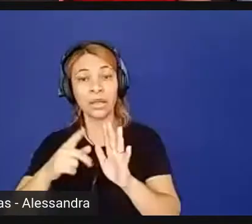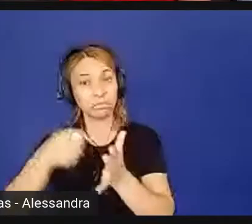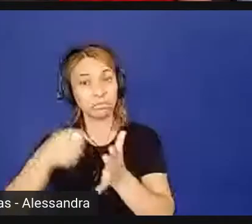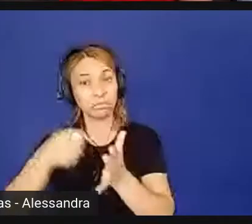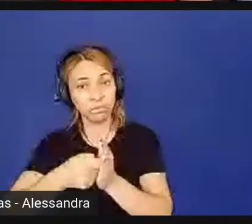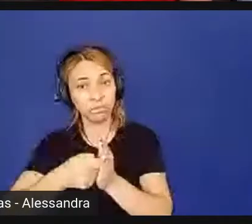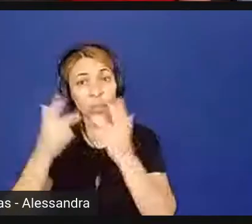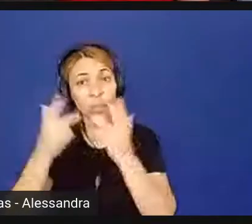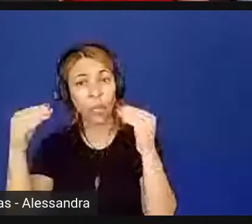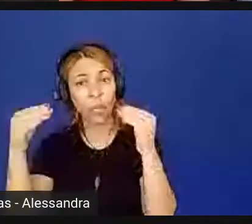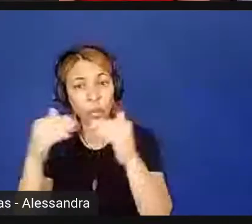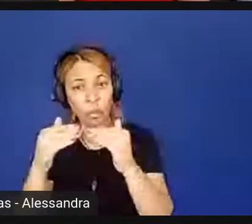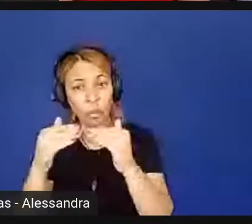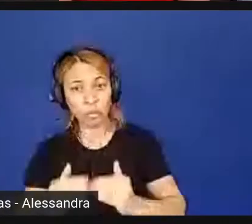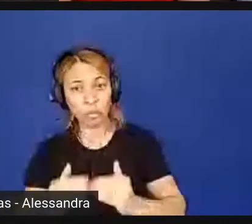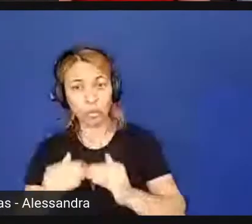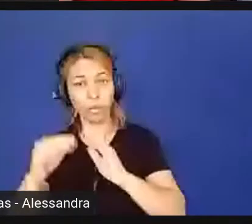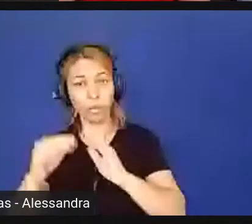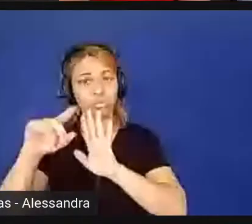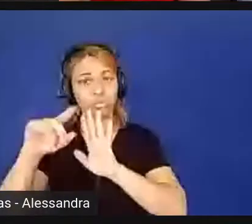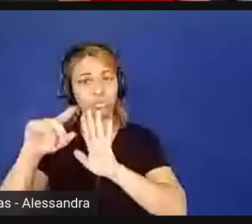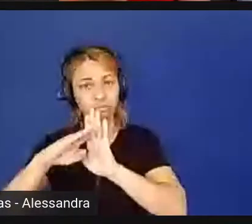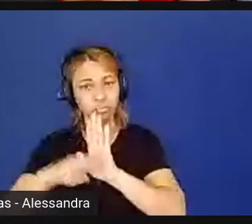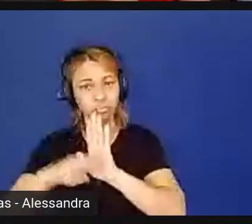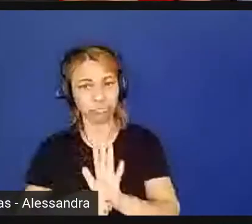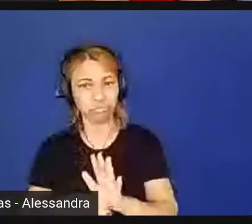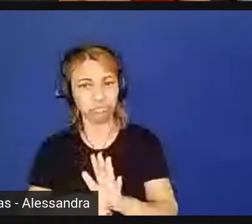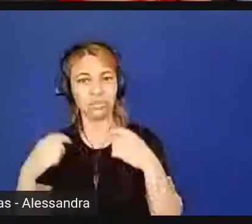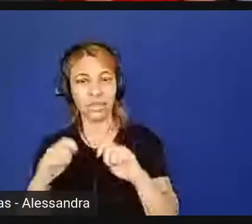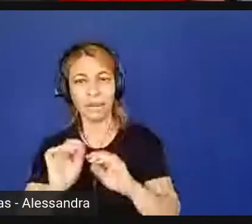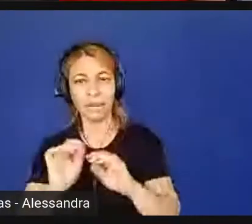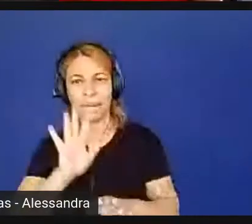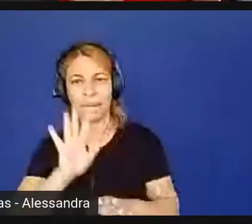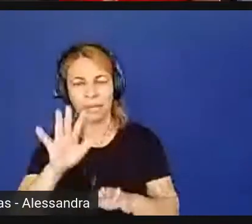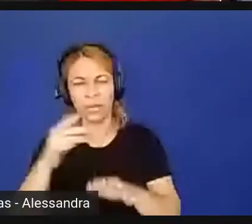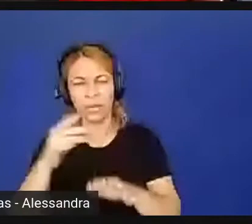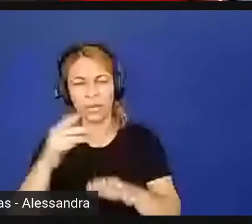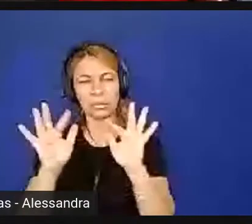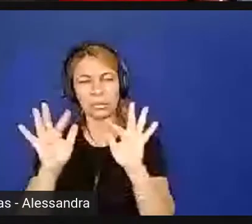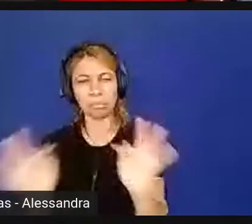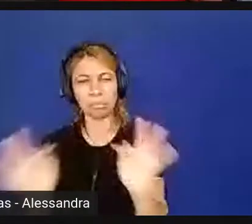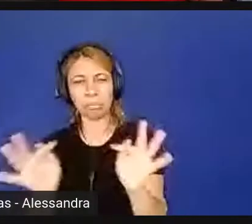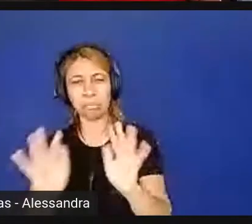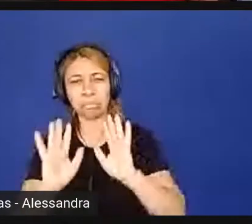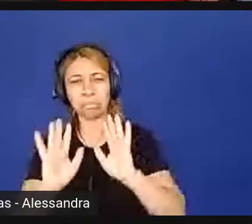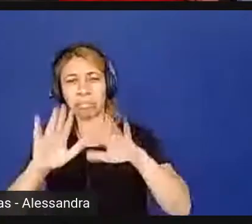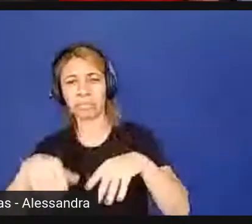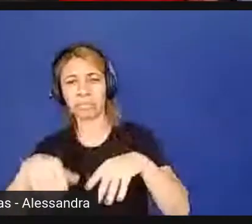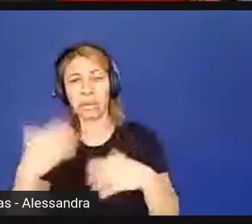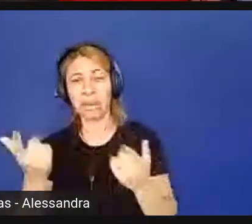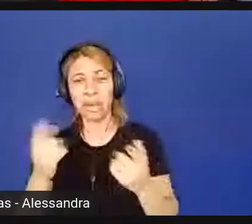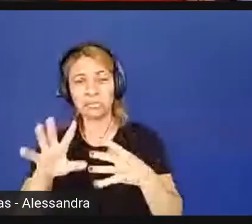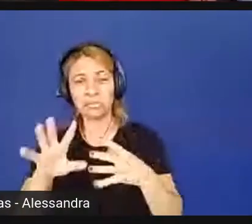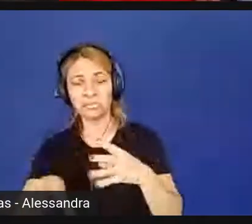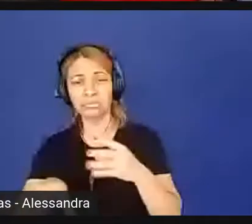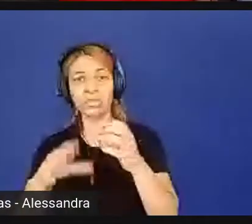com. Mas a gente não pode cair no equívoco simplista, simplificar e achar que compliance é